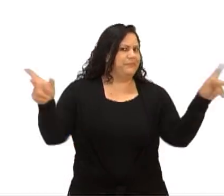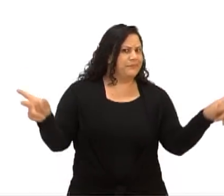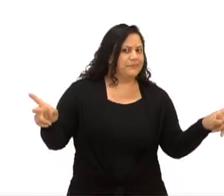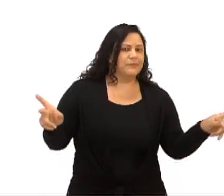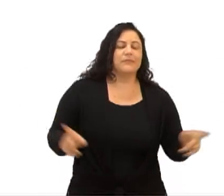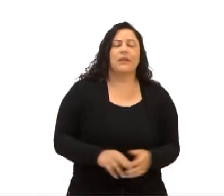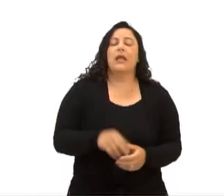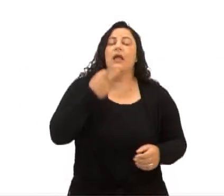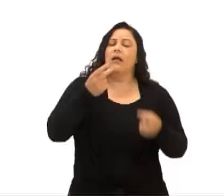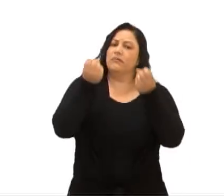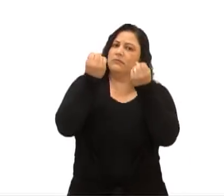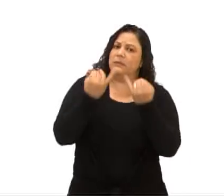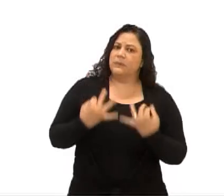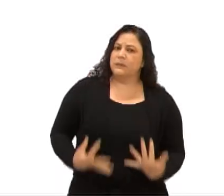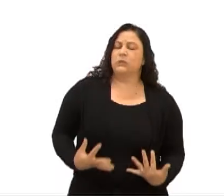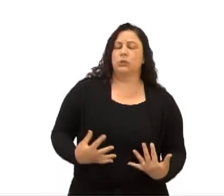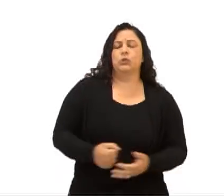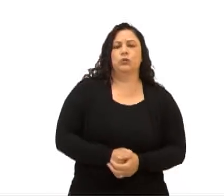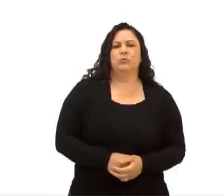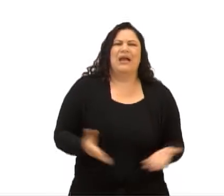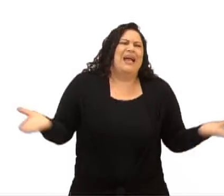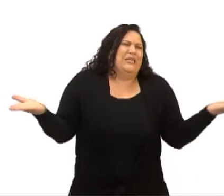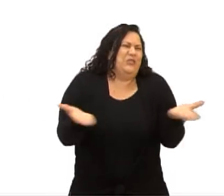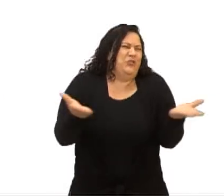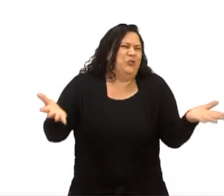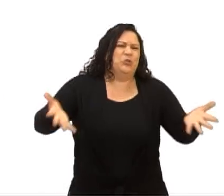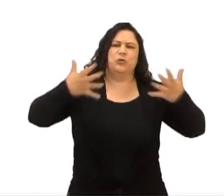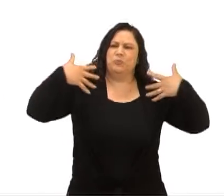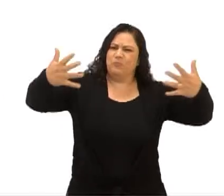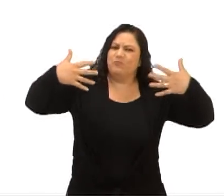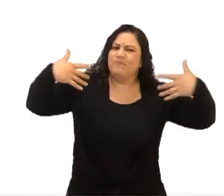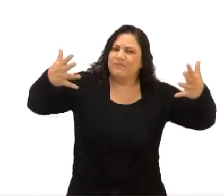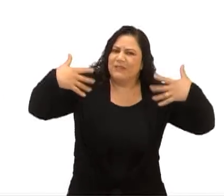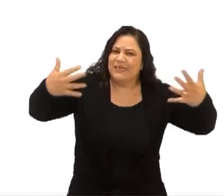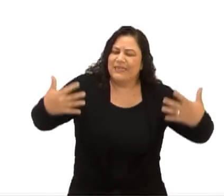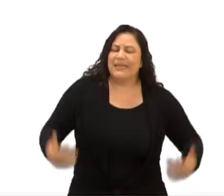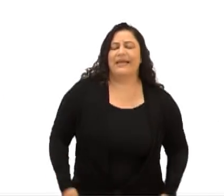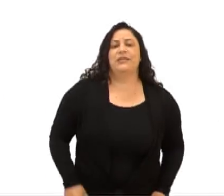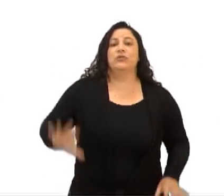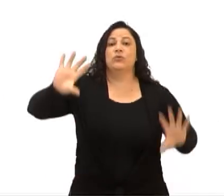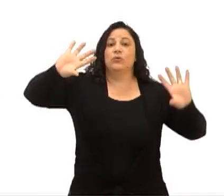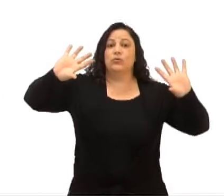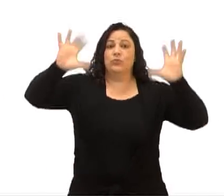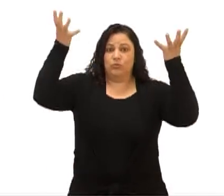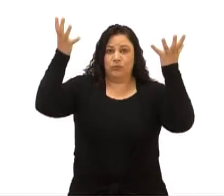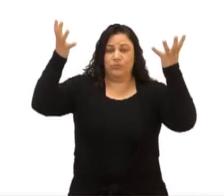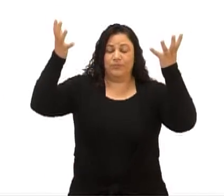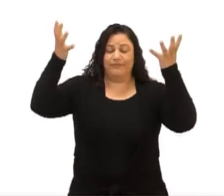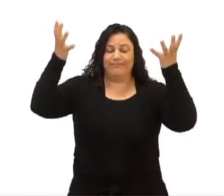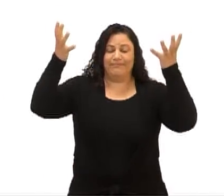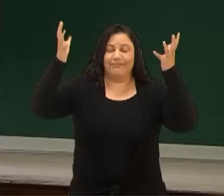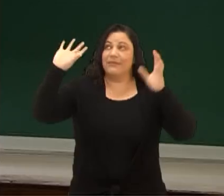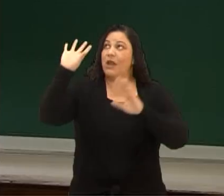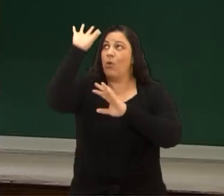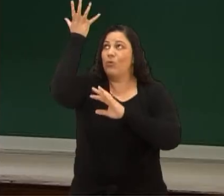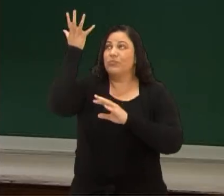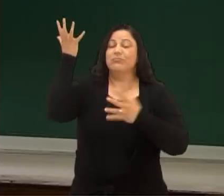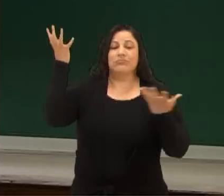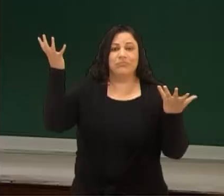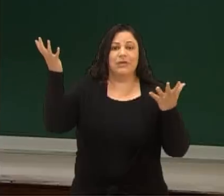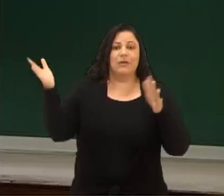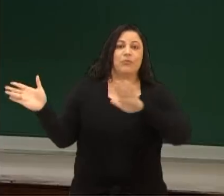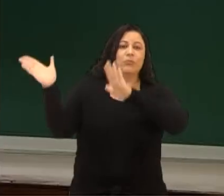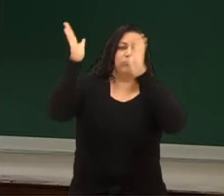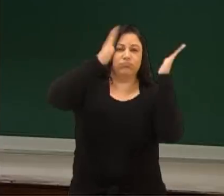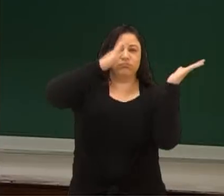dia está quente, estamos nos referindo ao tempo atmosférico, ou simplesmente ao tempo. Então, a gente usa vários